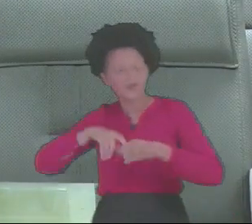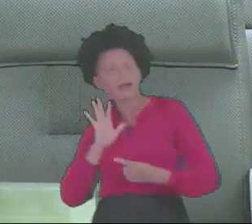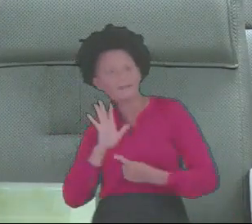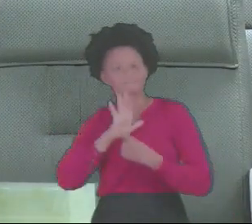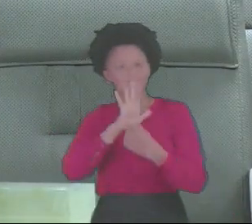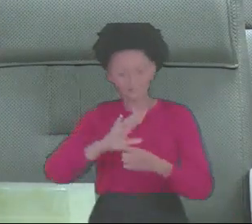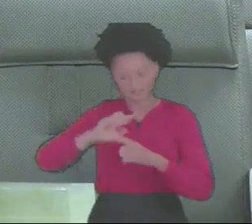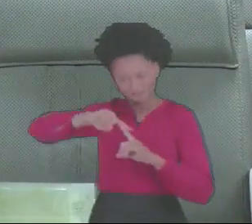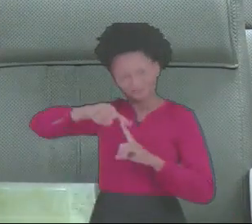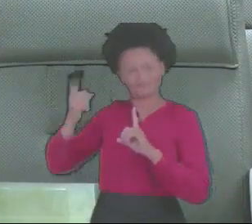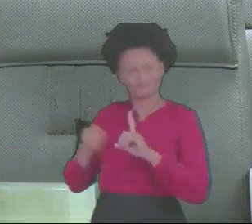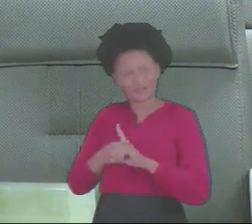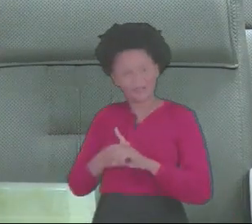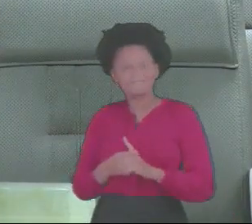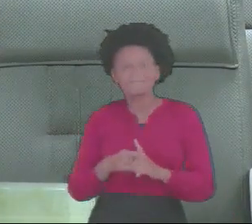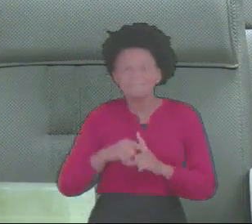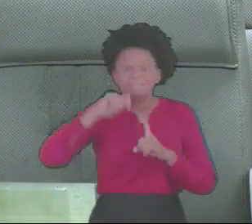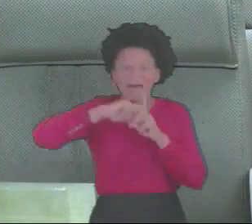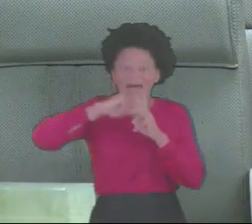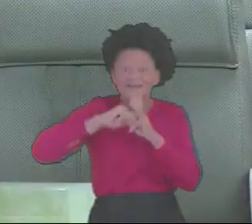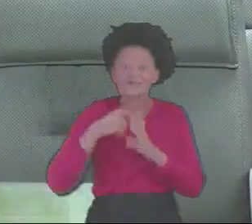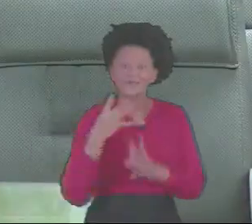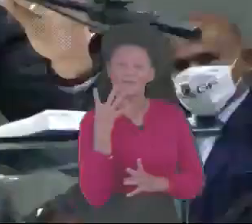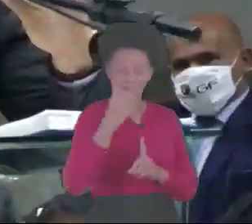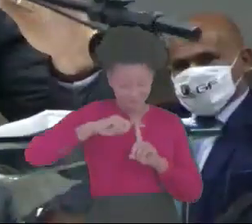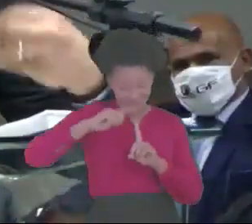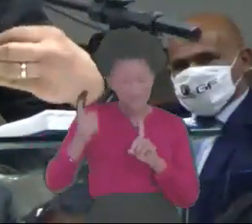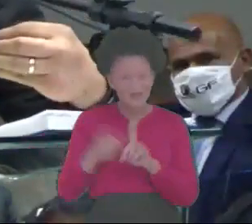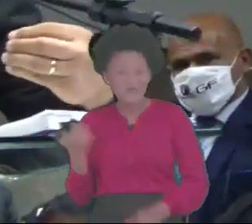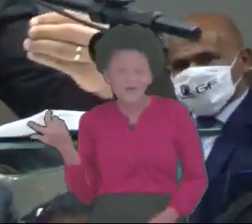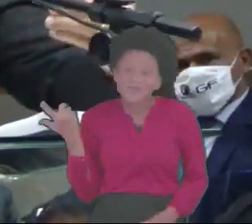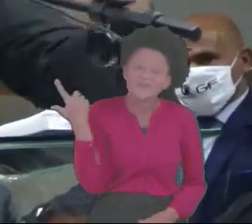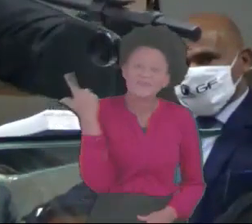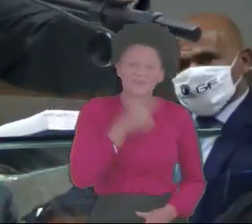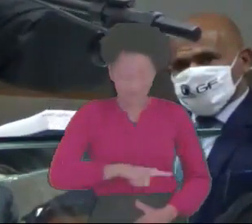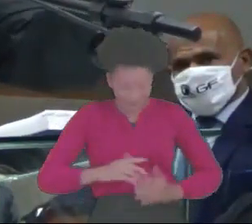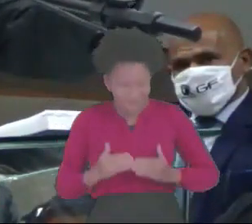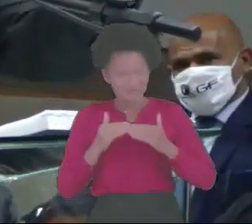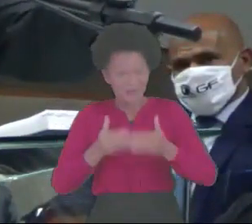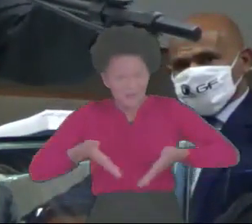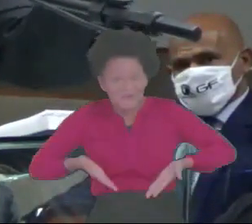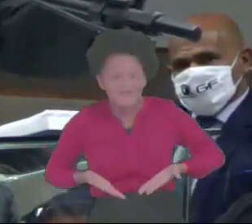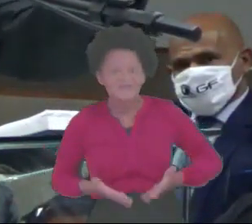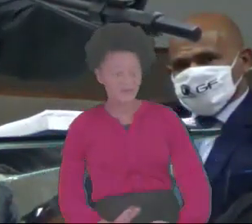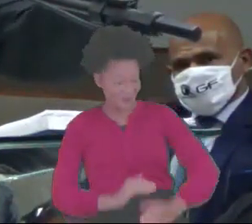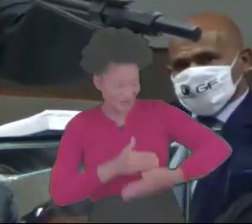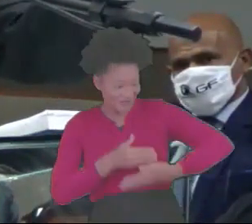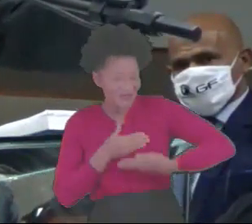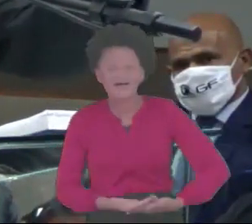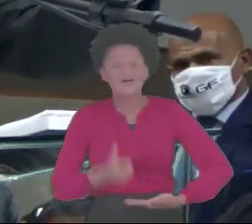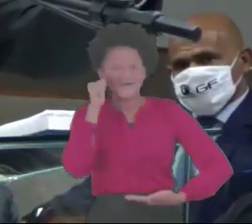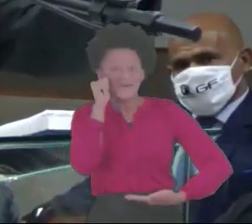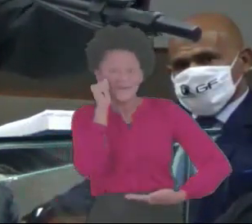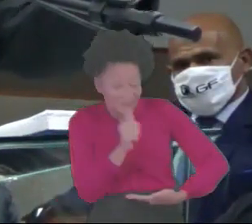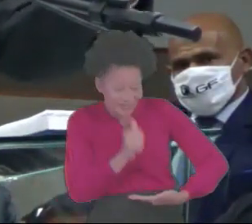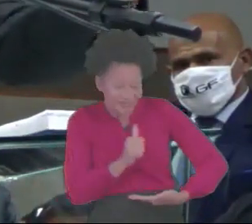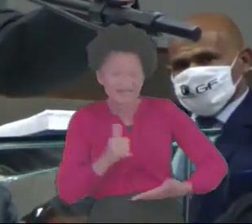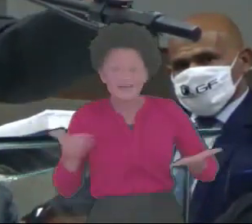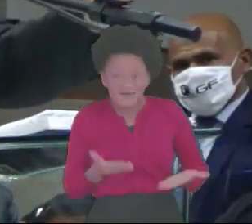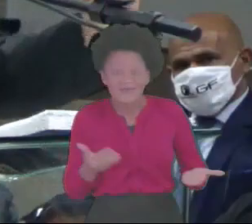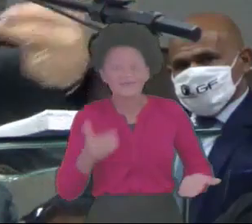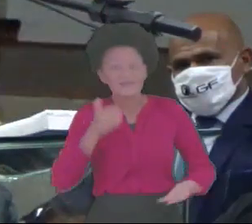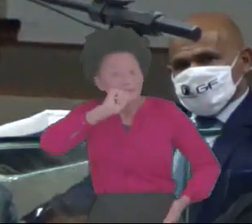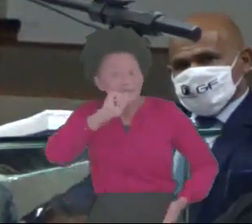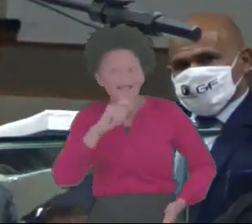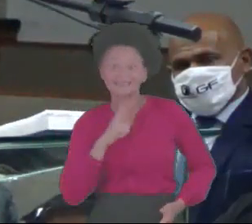grávida já com 4 oi e ela gerou uma filha e hoje a mãe dois duas